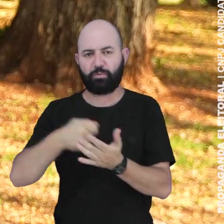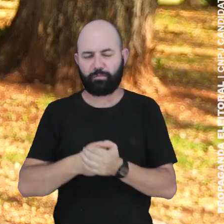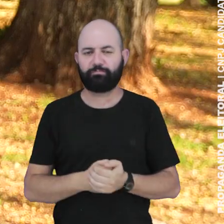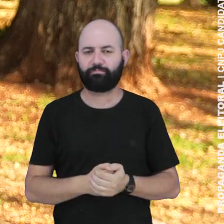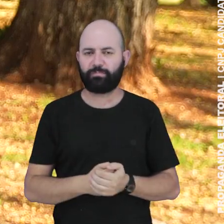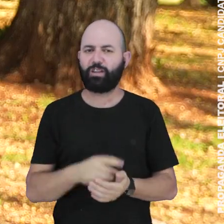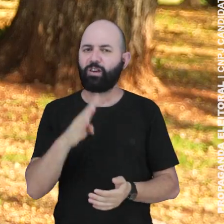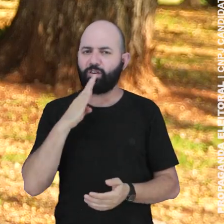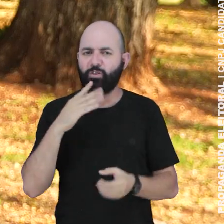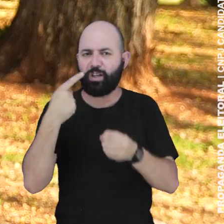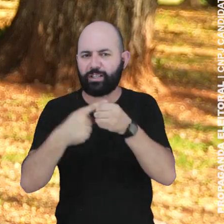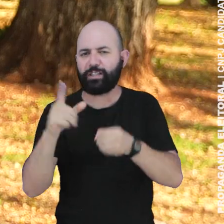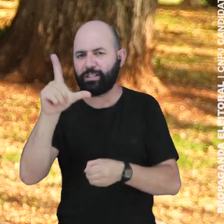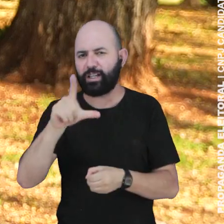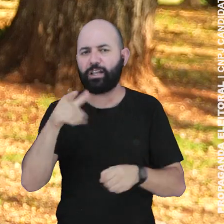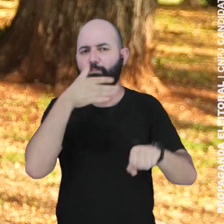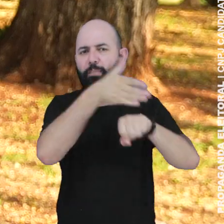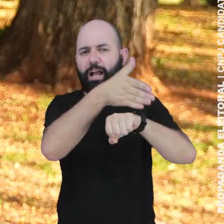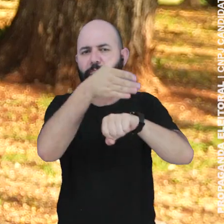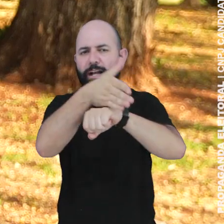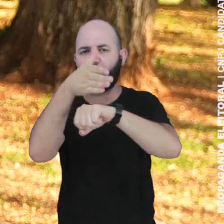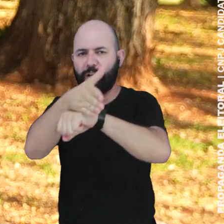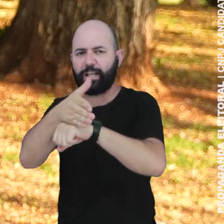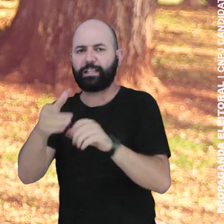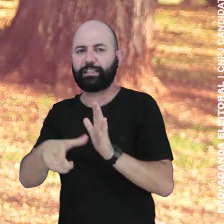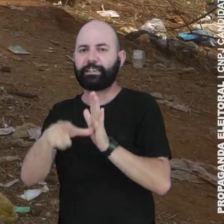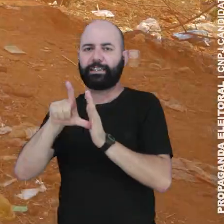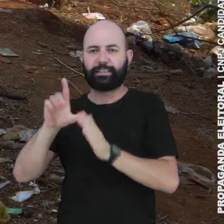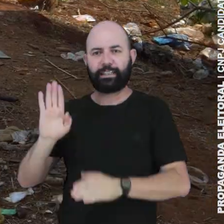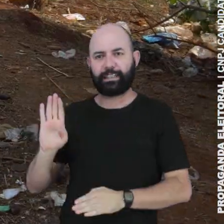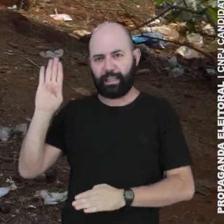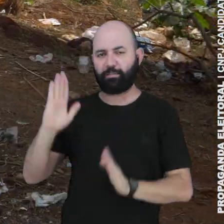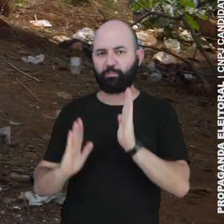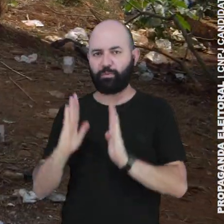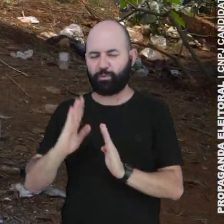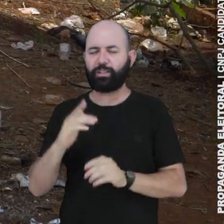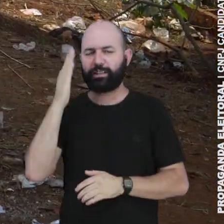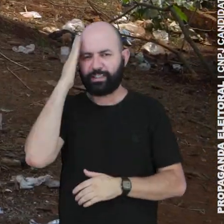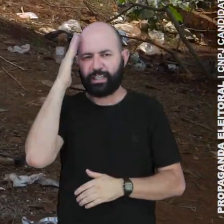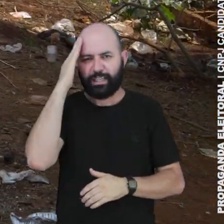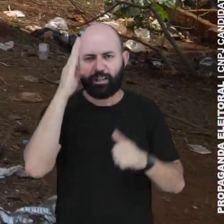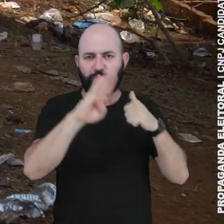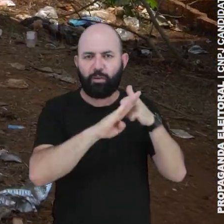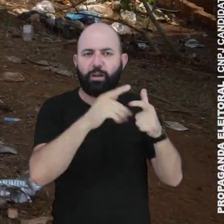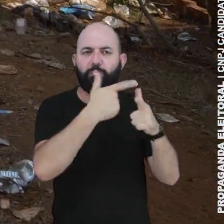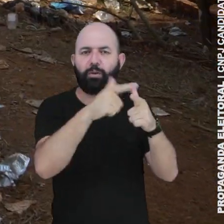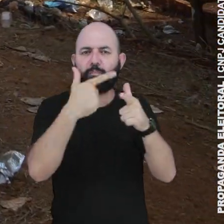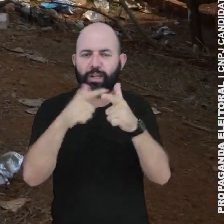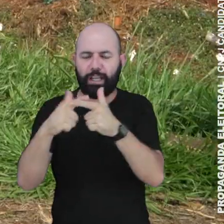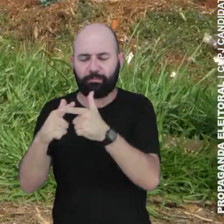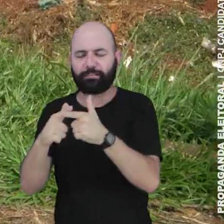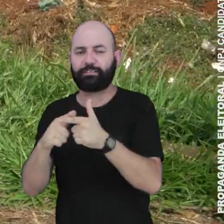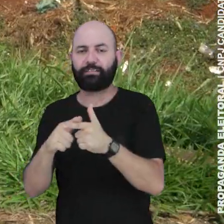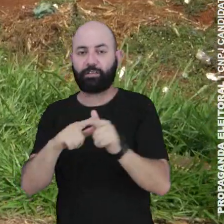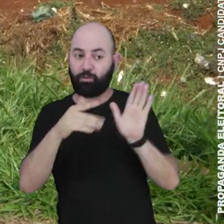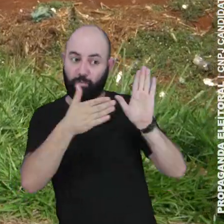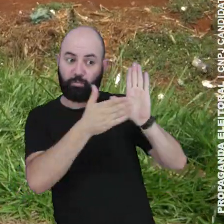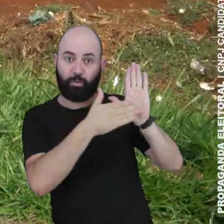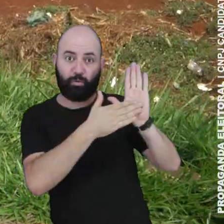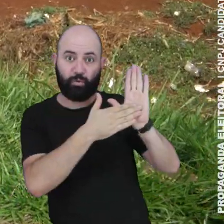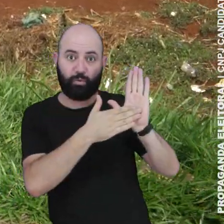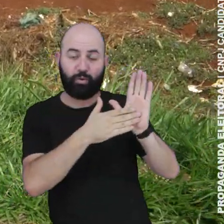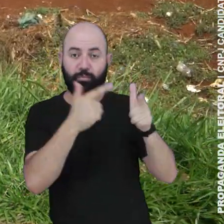cada pedaço de Londrina desde muito antes da campanha. Sei dos problemas de cada bairro e distrito e